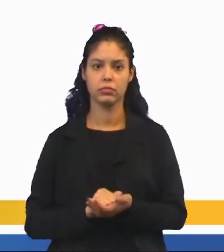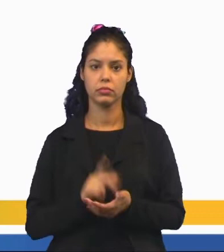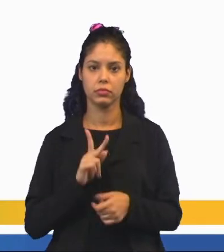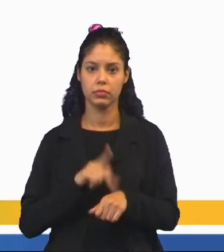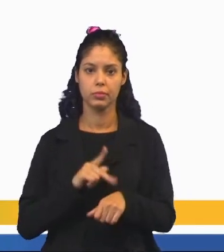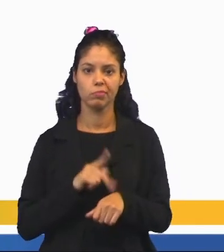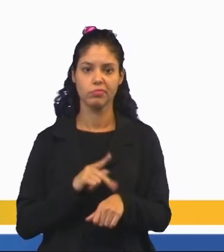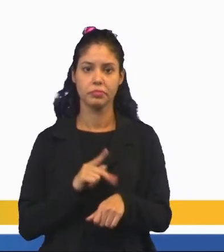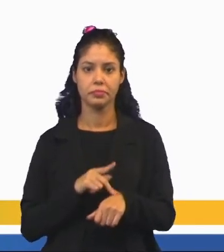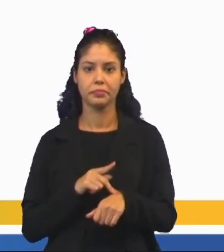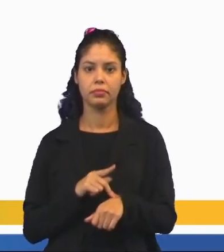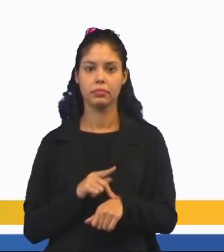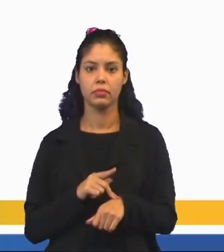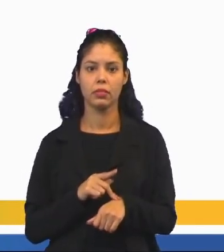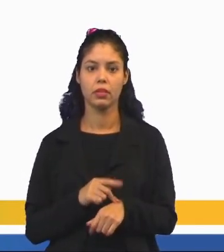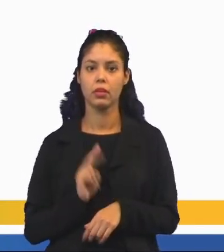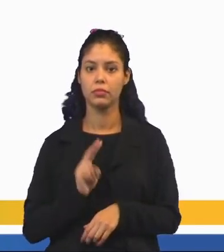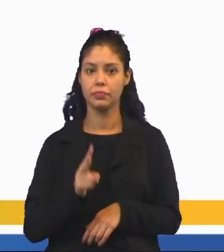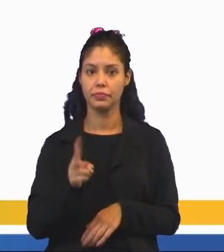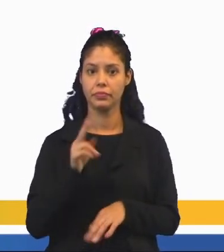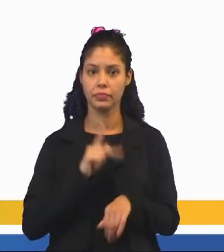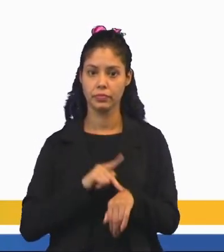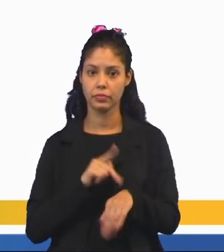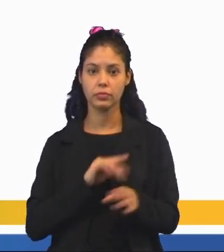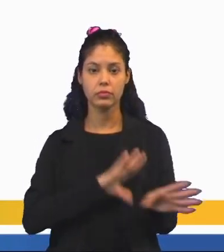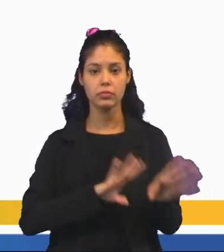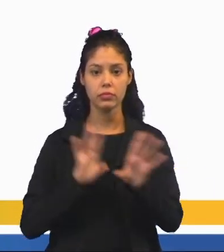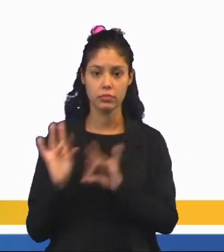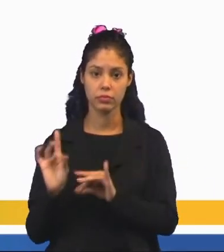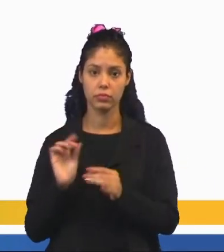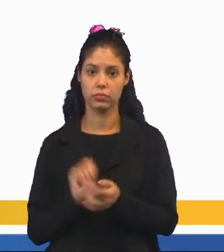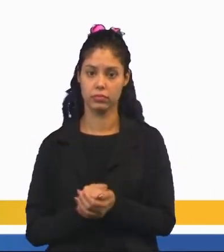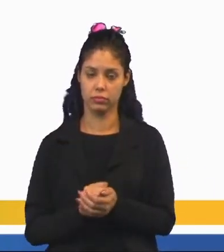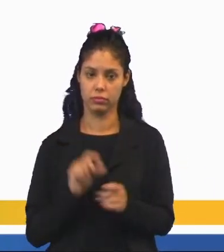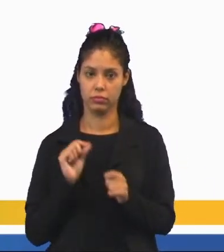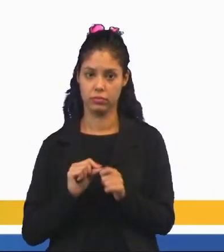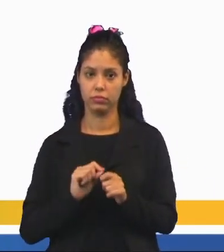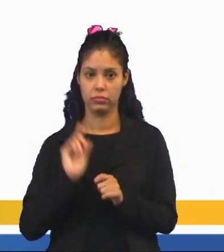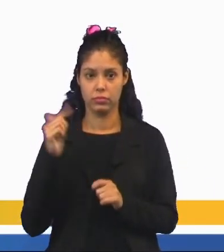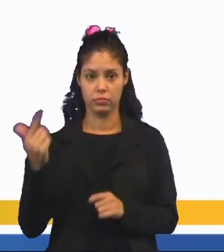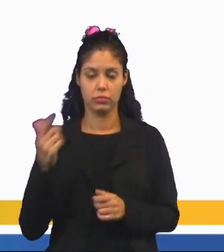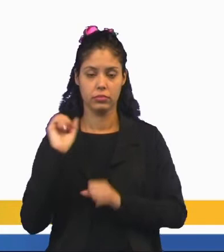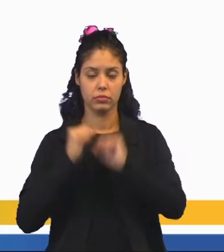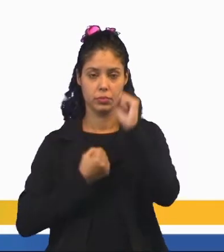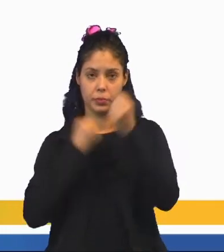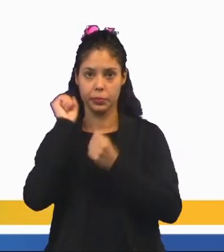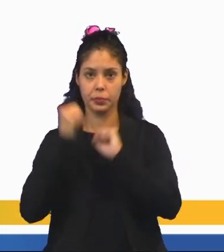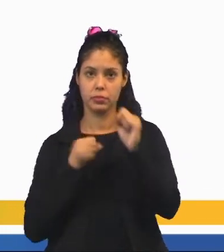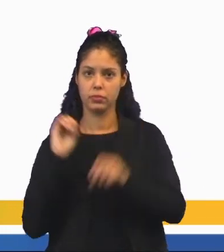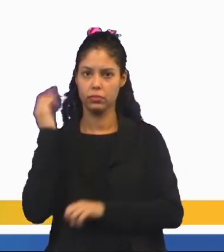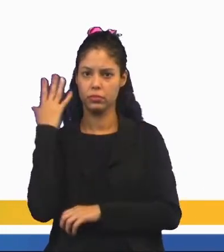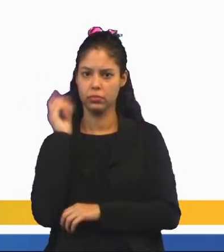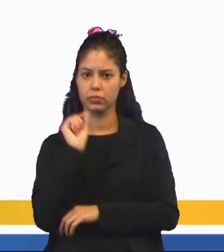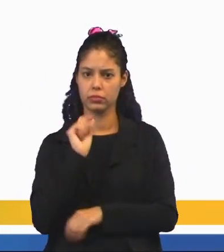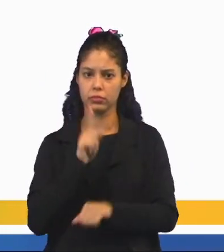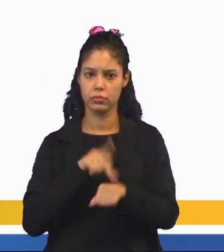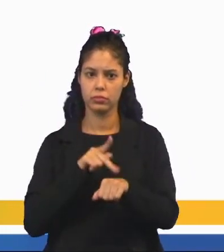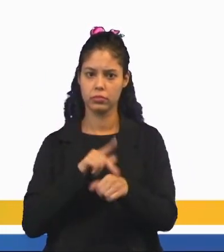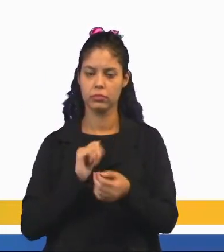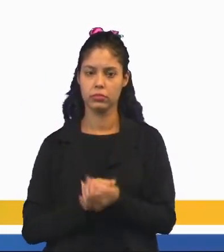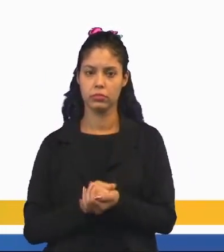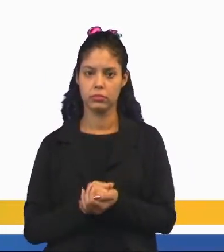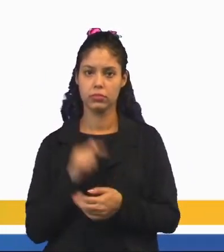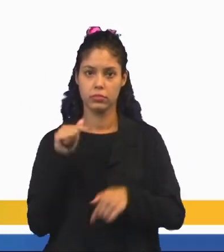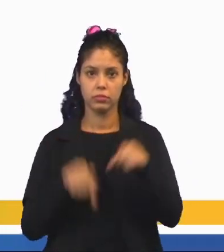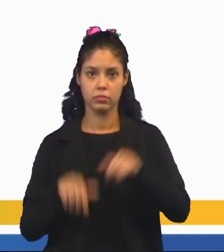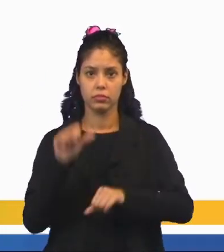o vidro, né? Ele continua sendo vidro, eu levo, aí ele vai lá para a indústria. O que acontece com esse vidro? Ele